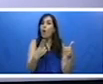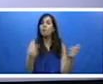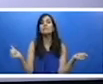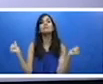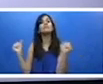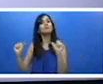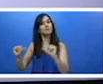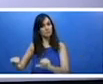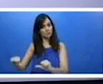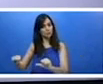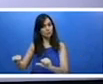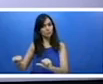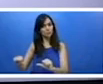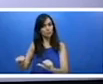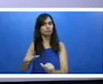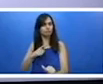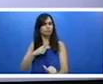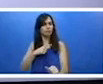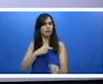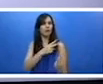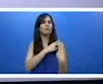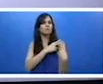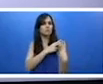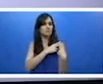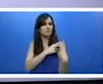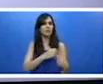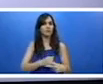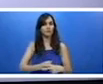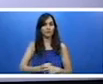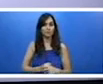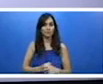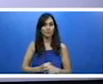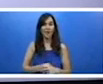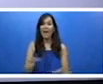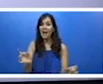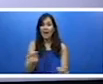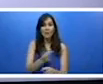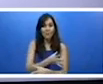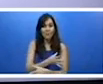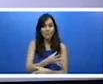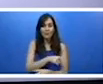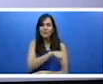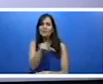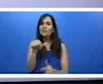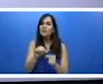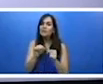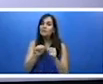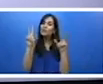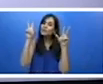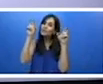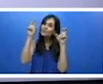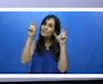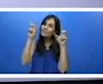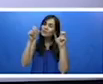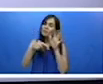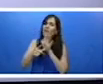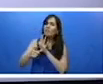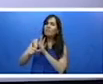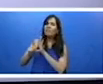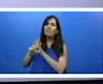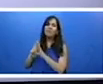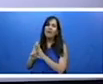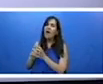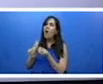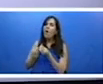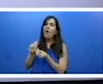esse peso, essa responsabilidade. Ao terminar, crie um título que antecipe o conteúdo do texto